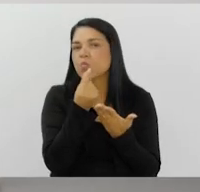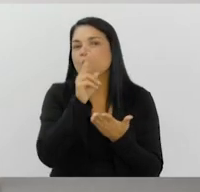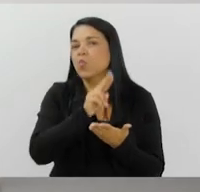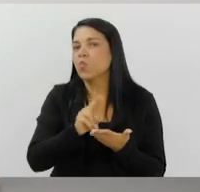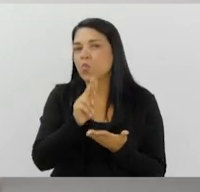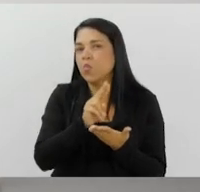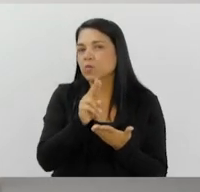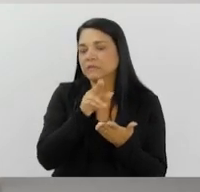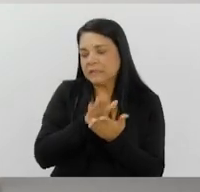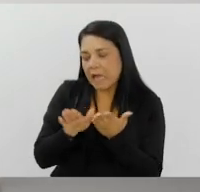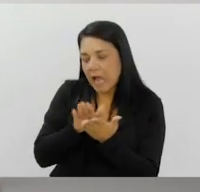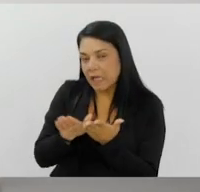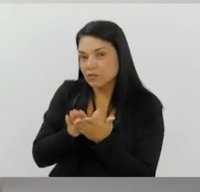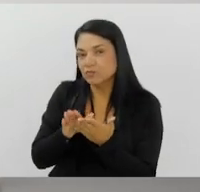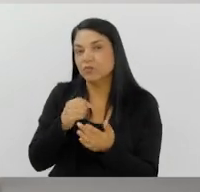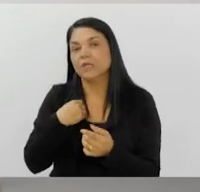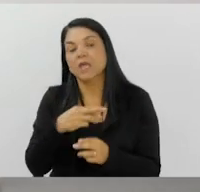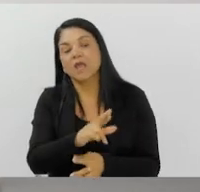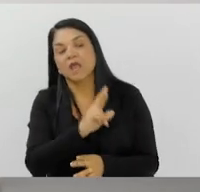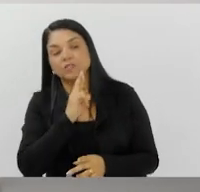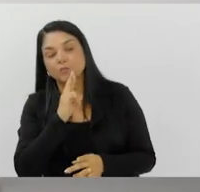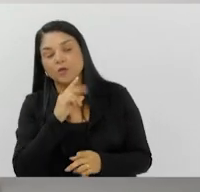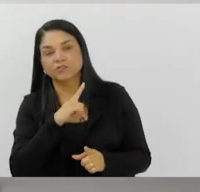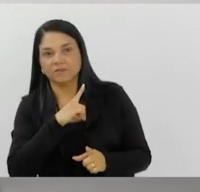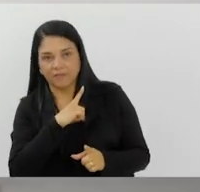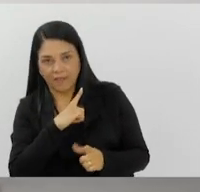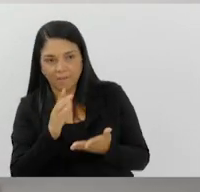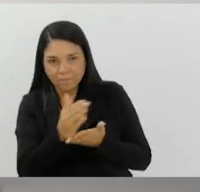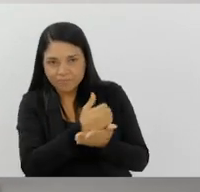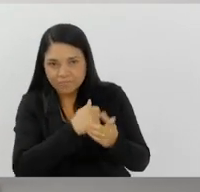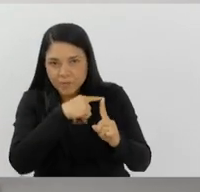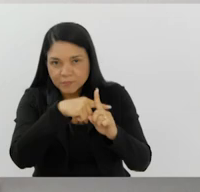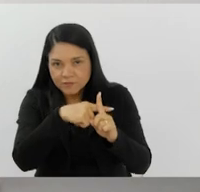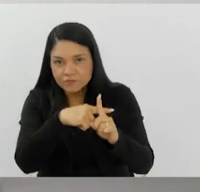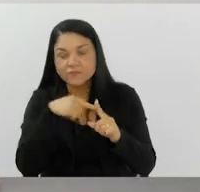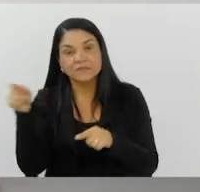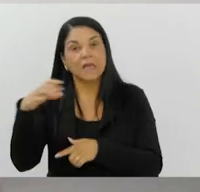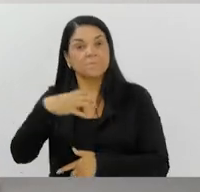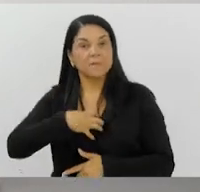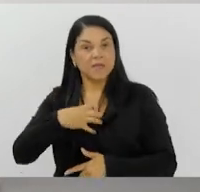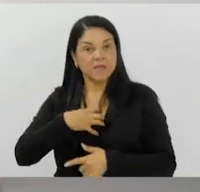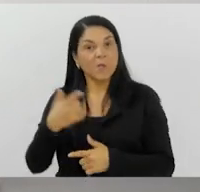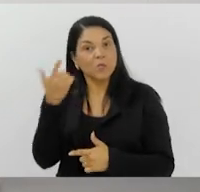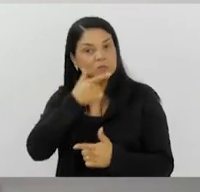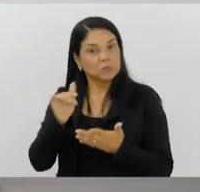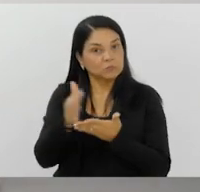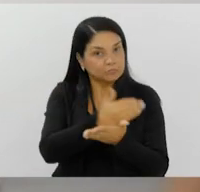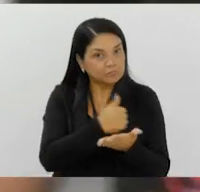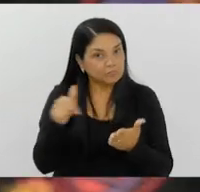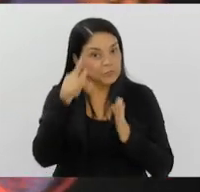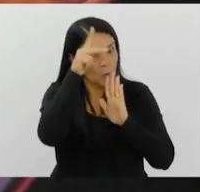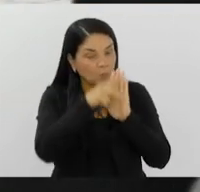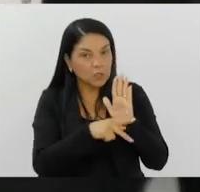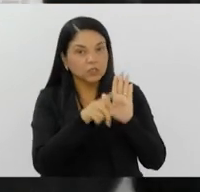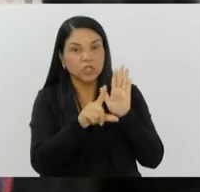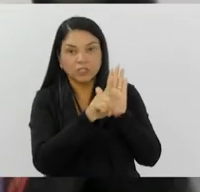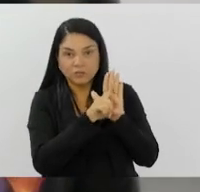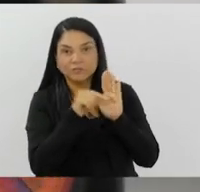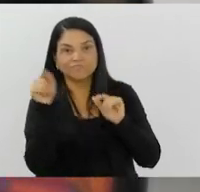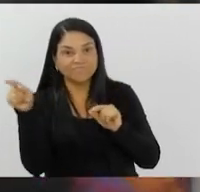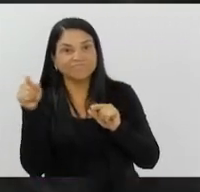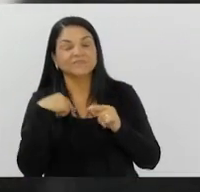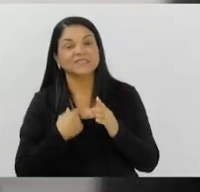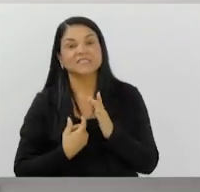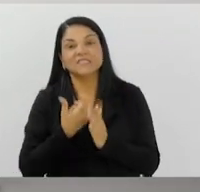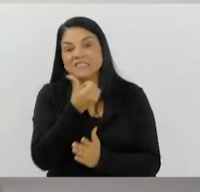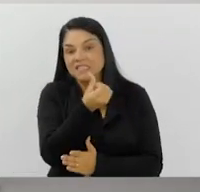visto como ã resultado né na Bahia a gente conseguiu esses dados e por lá o projeto já tem orçado de 600